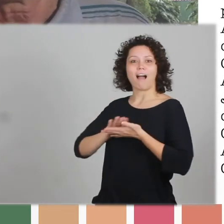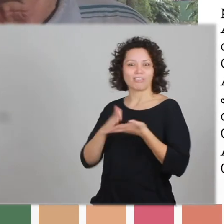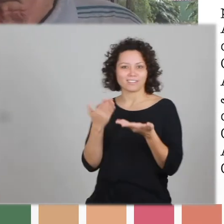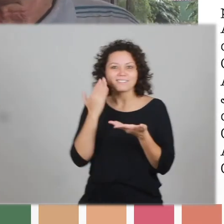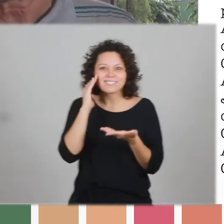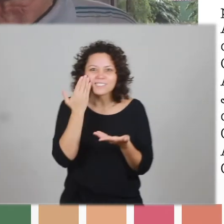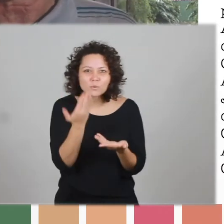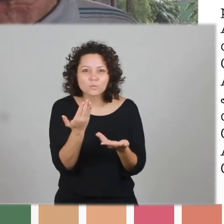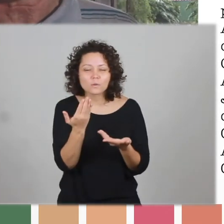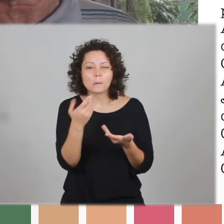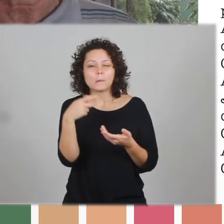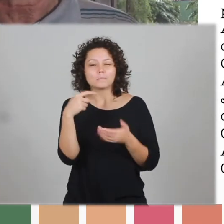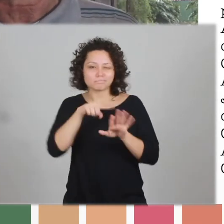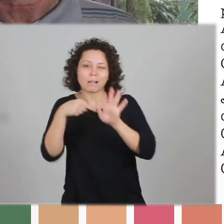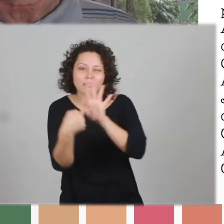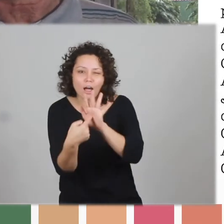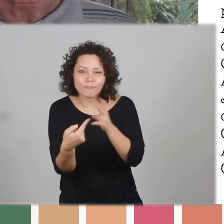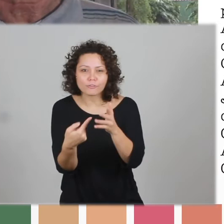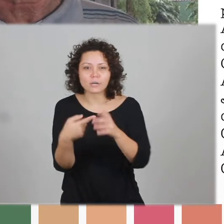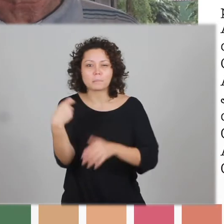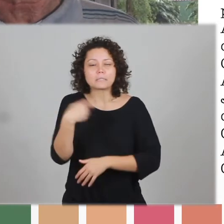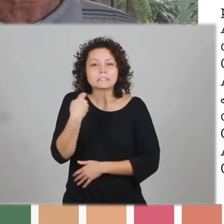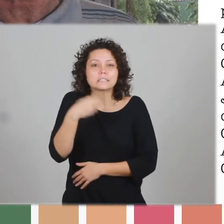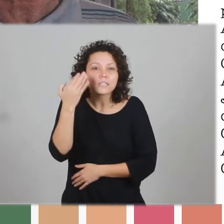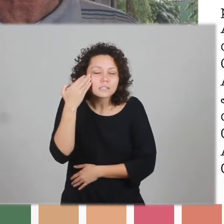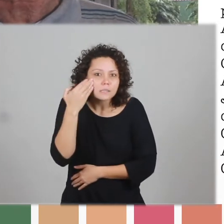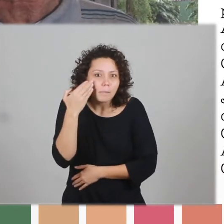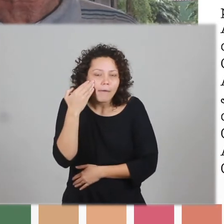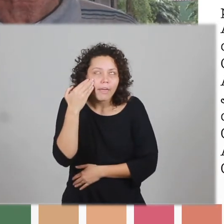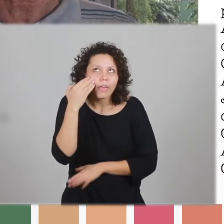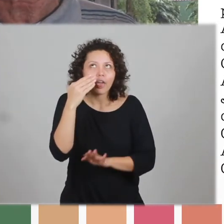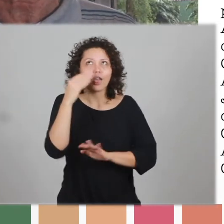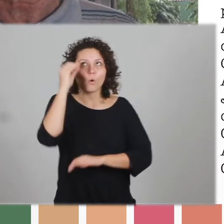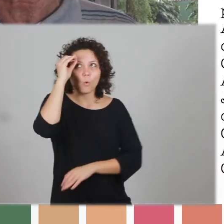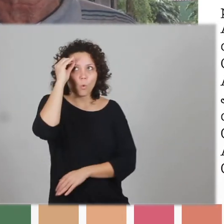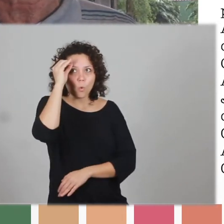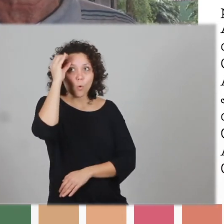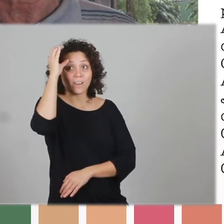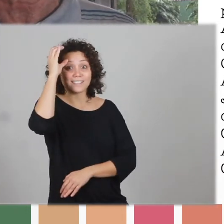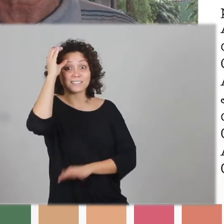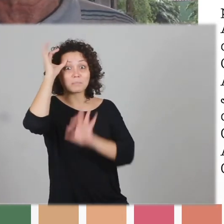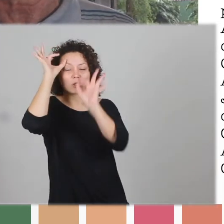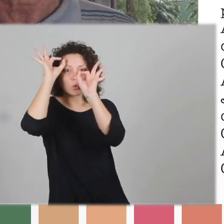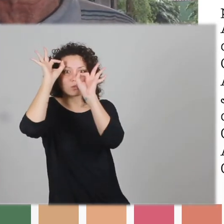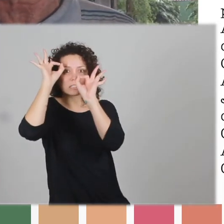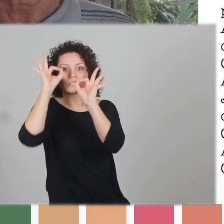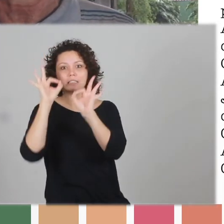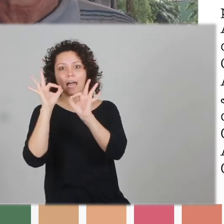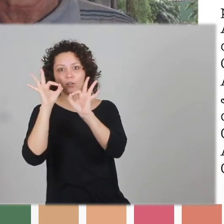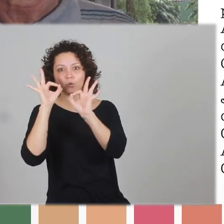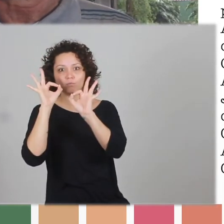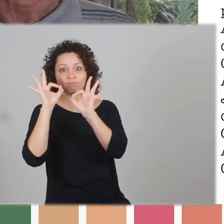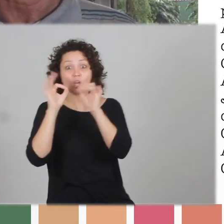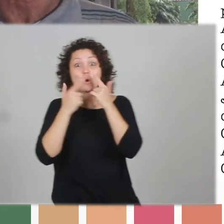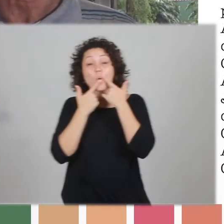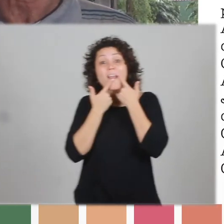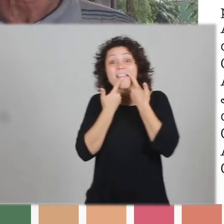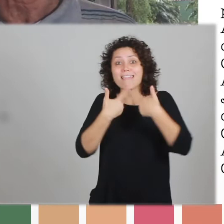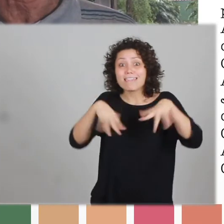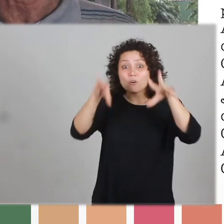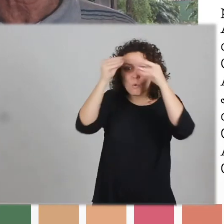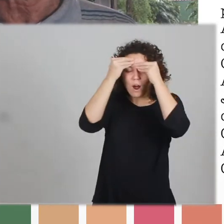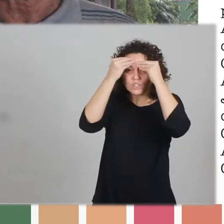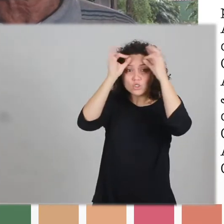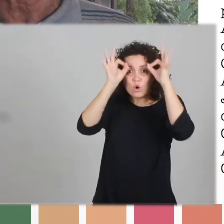o conhecimento apropriado com linguagem adequada para fazer essa conscientização e mobilização. Pode ser